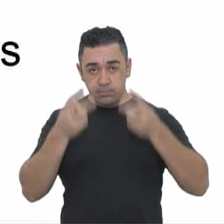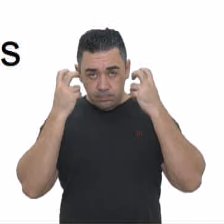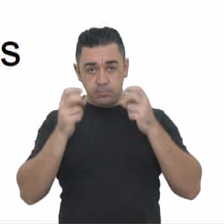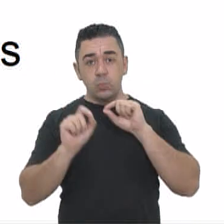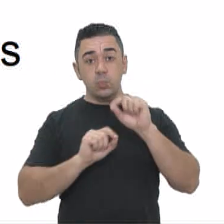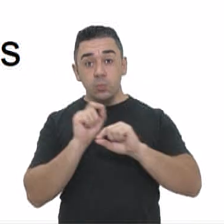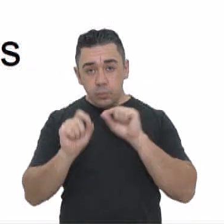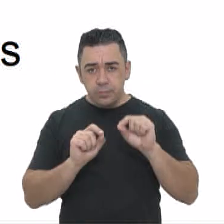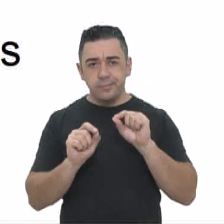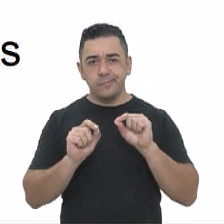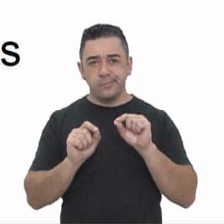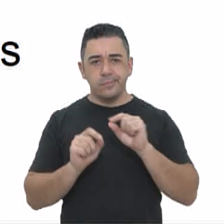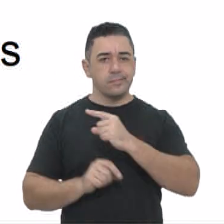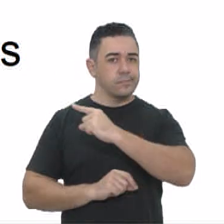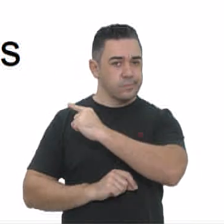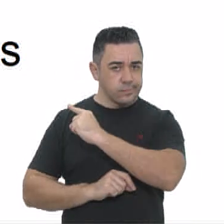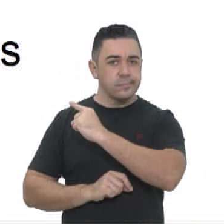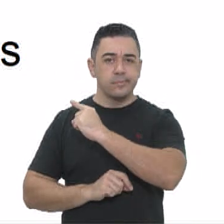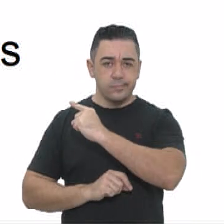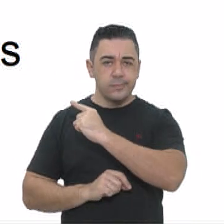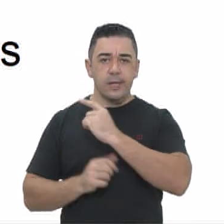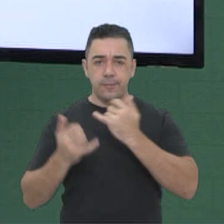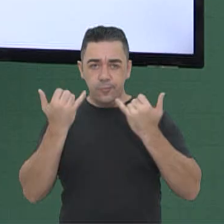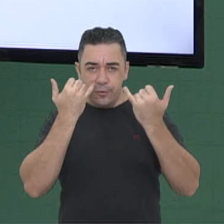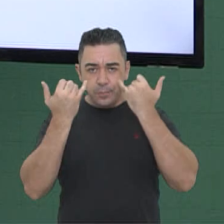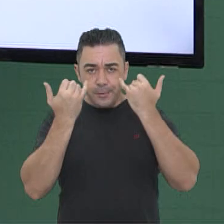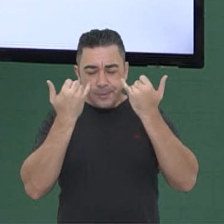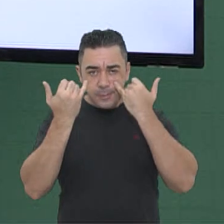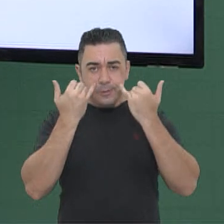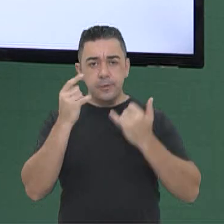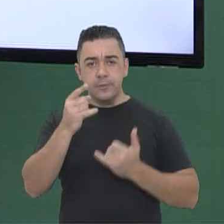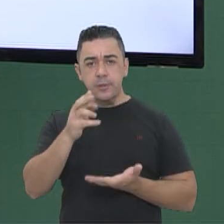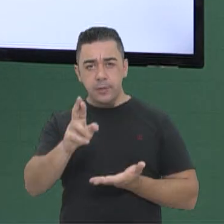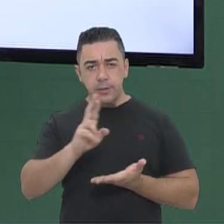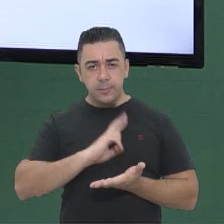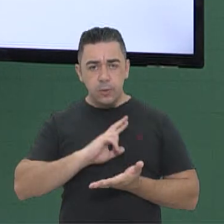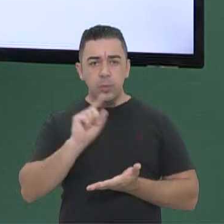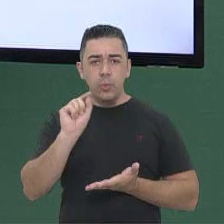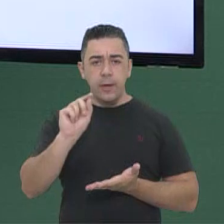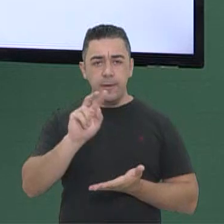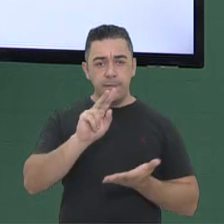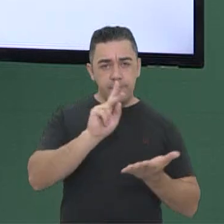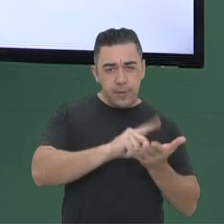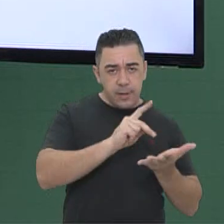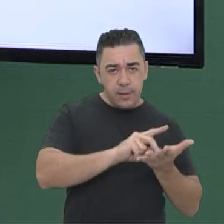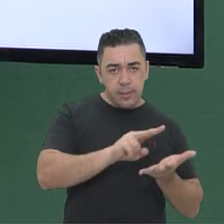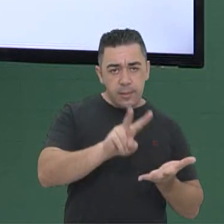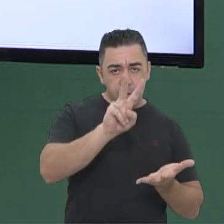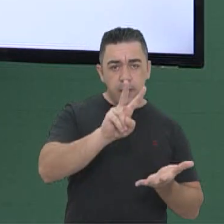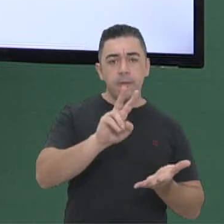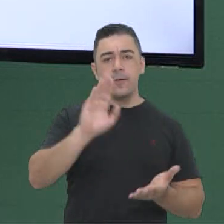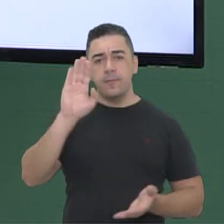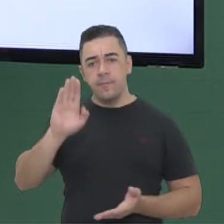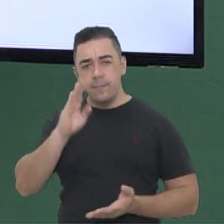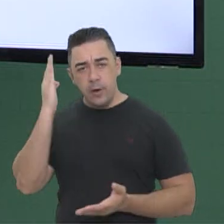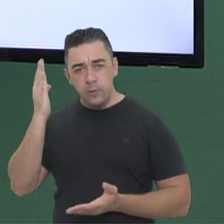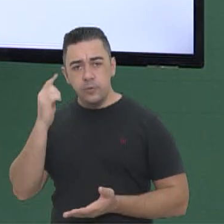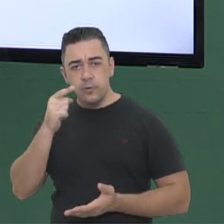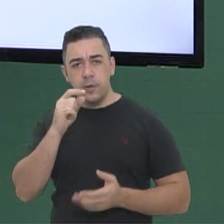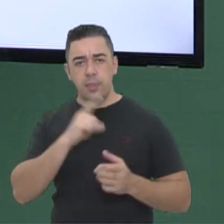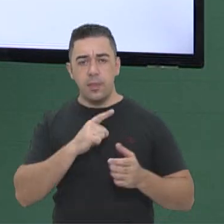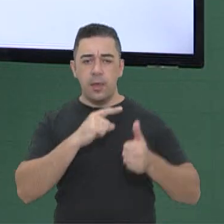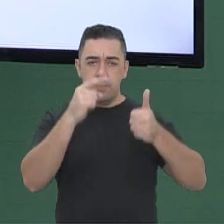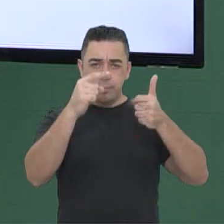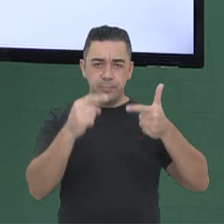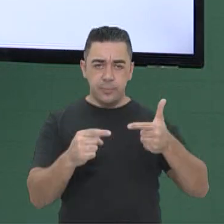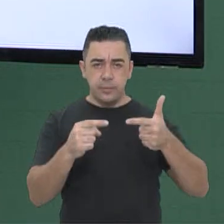observar justamente aqui essas informações e responder verdadeiro ou falso ao que se afirma aqui